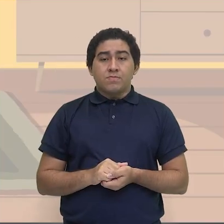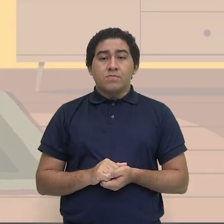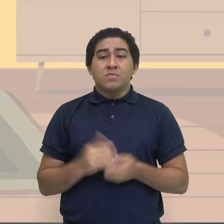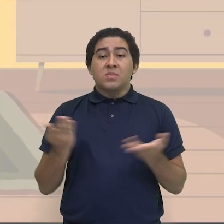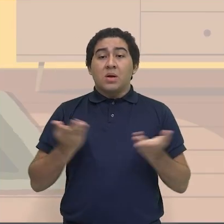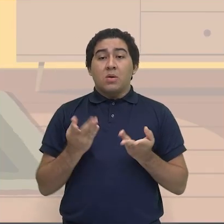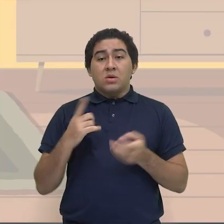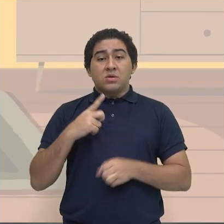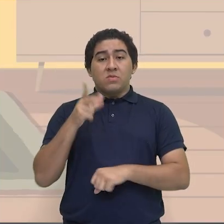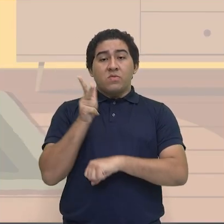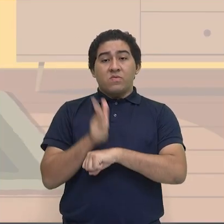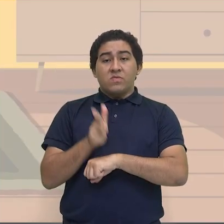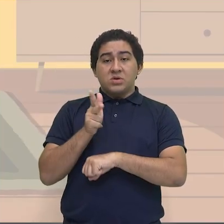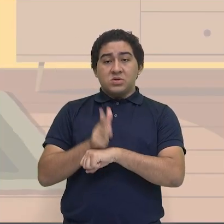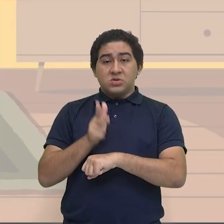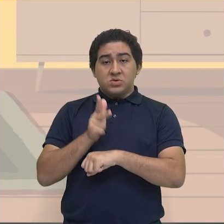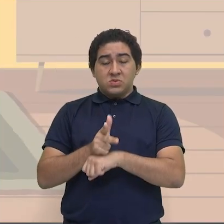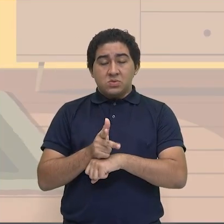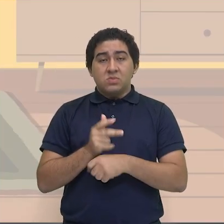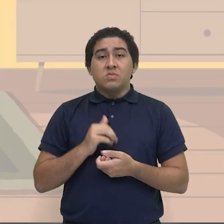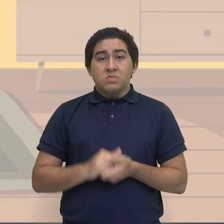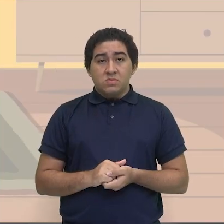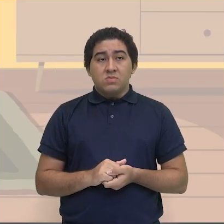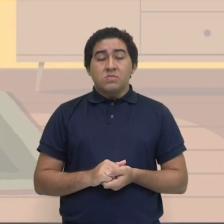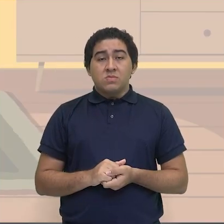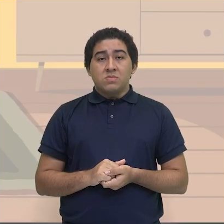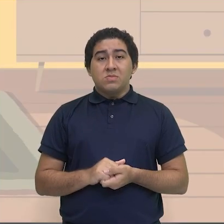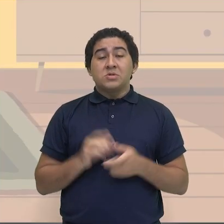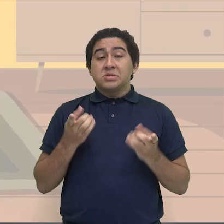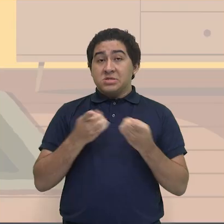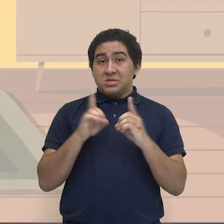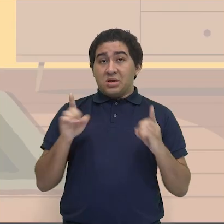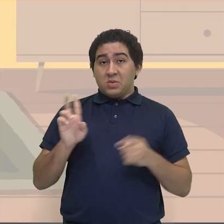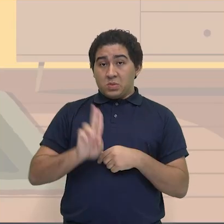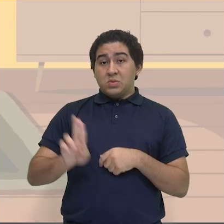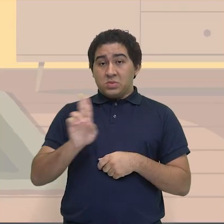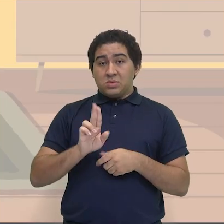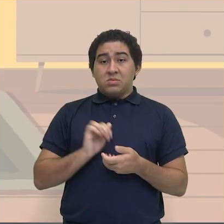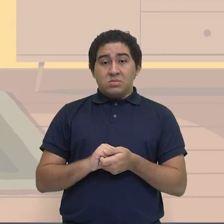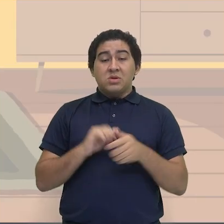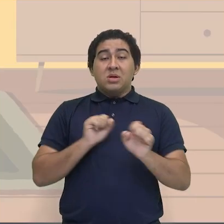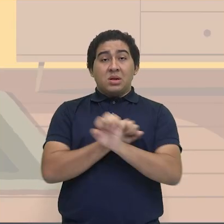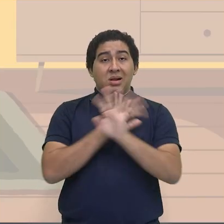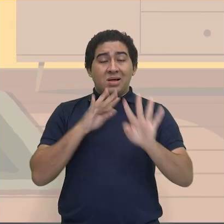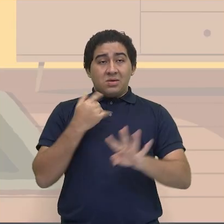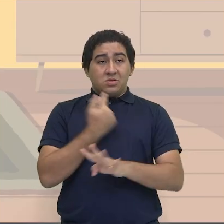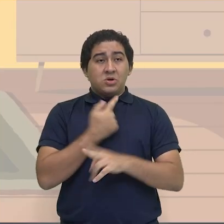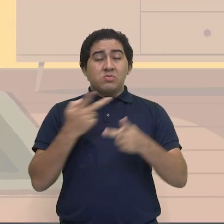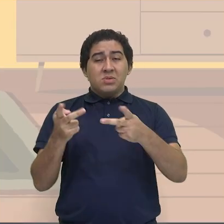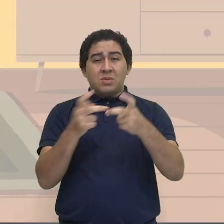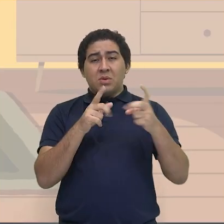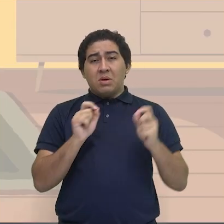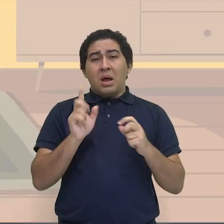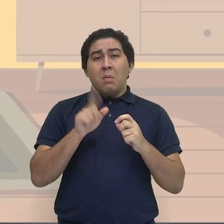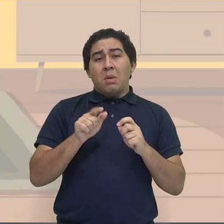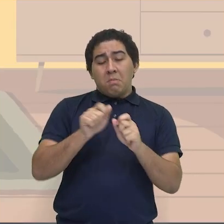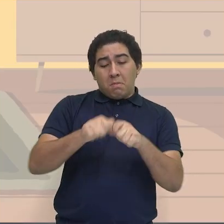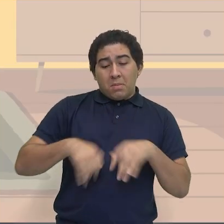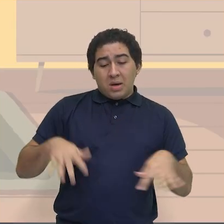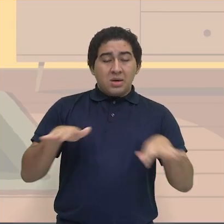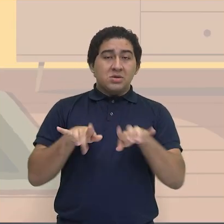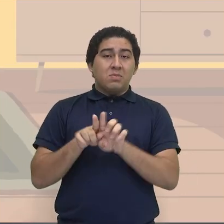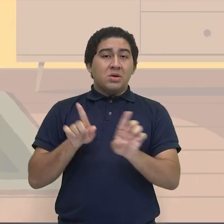vídeo de forma didática. Claro que a gente vai perceber aí uma mágica, só que isso aí é só para